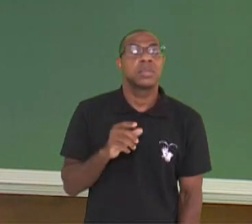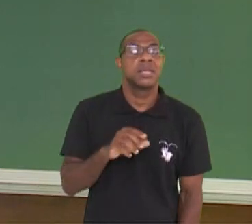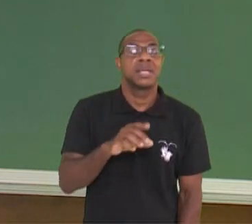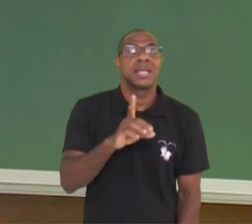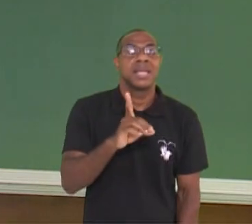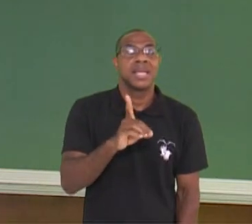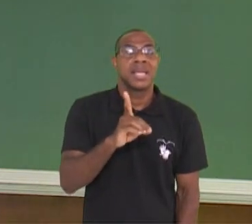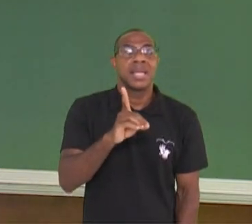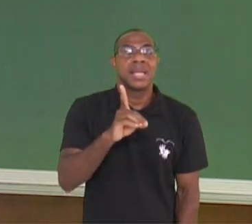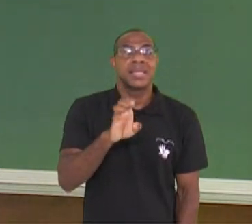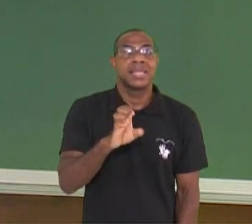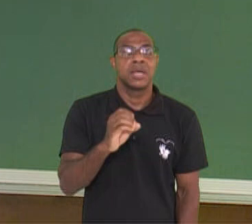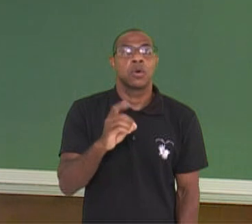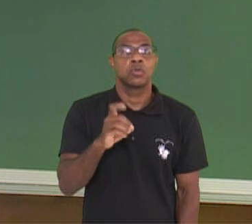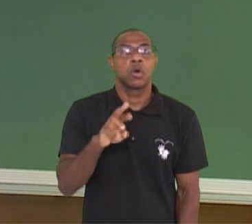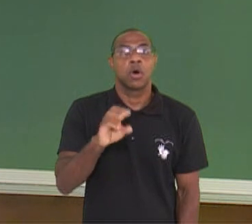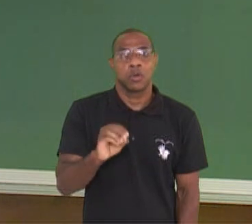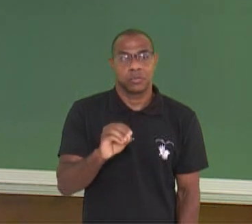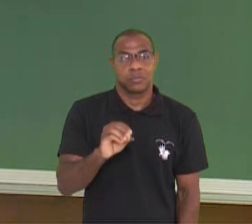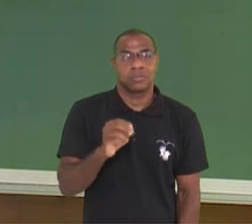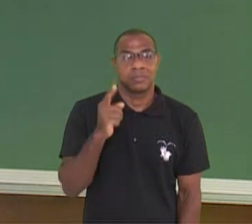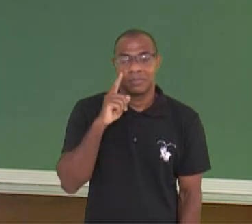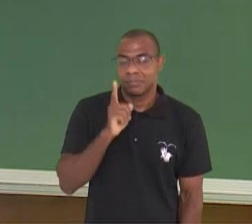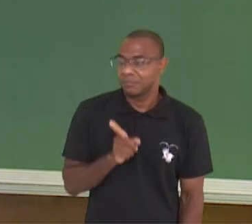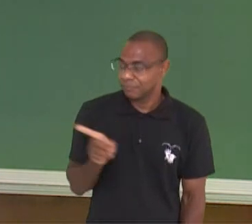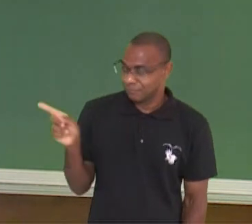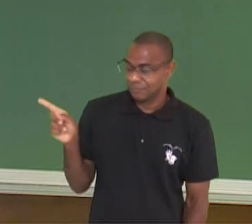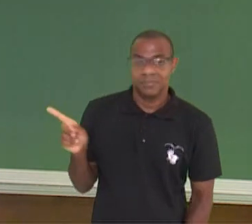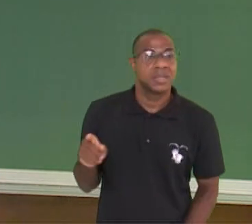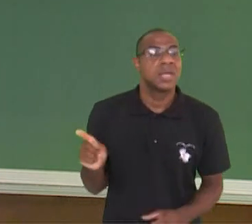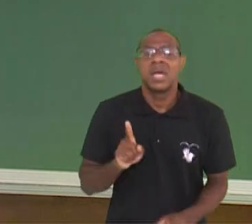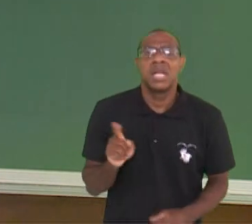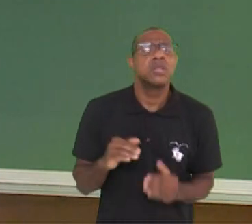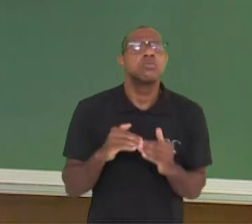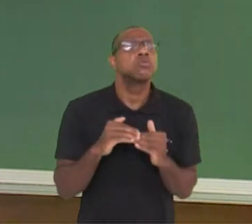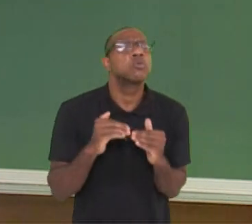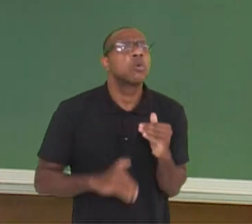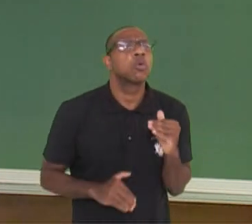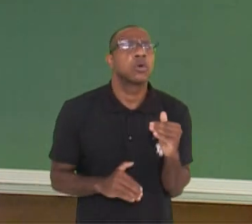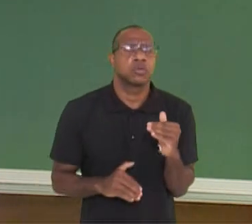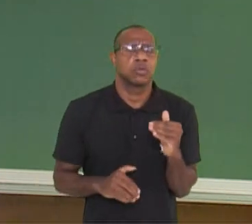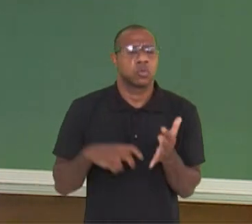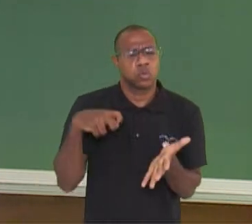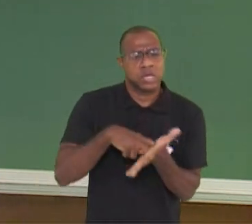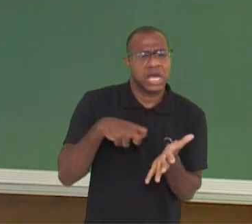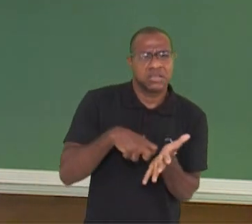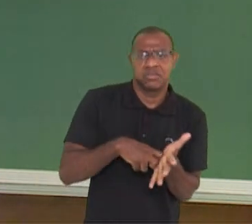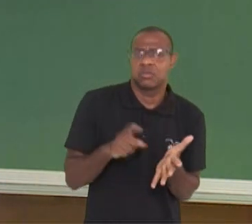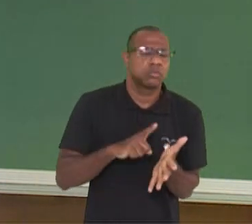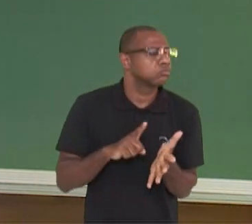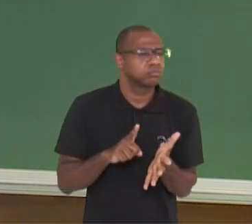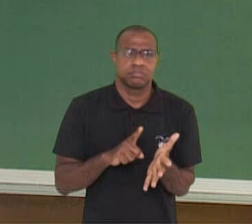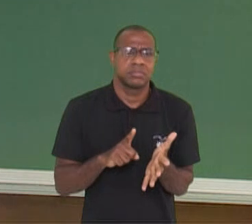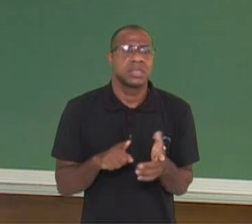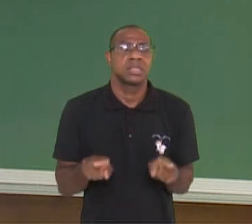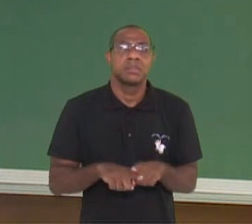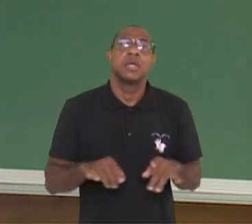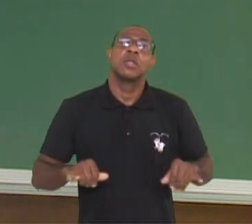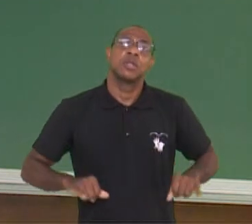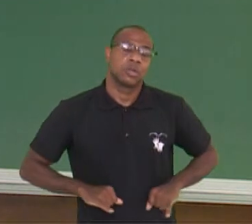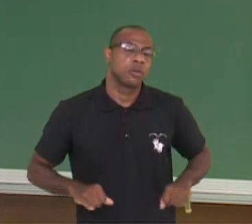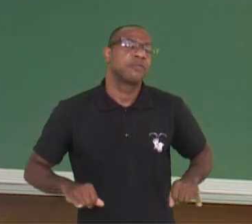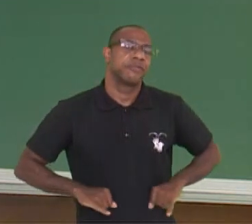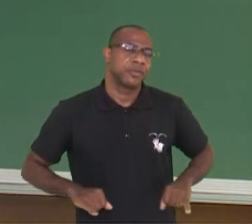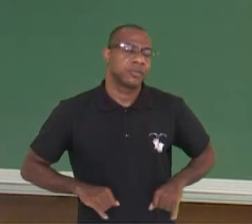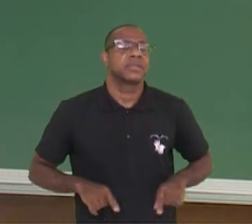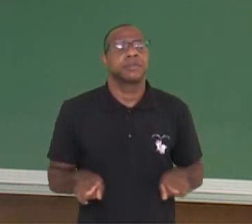nomeado marechal de campo, ele não concordou com as punições, ele estava no Rio Grande do Sul à época, e sofreu